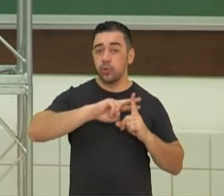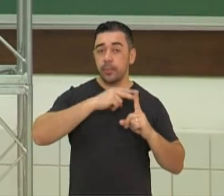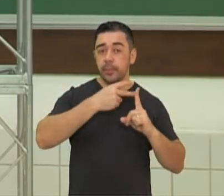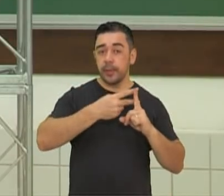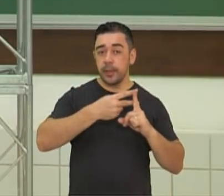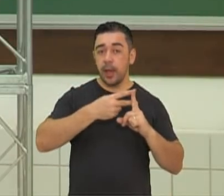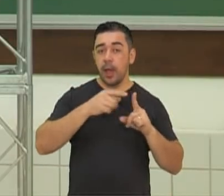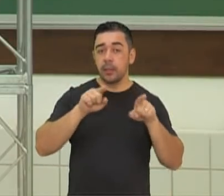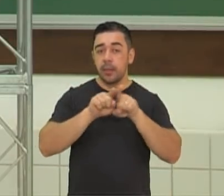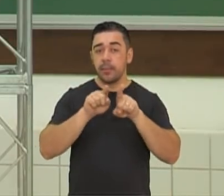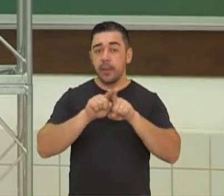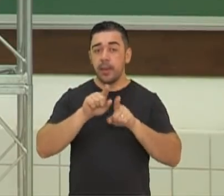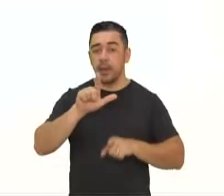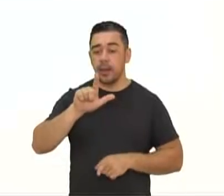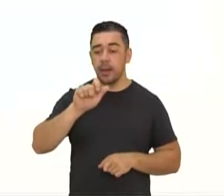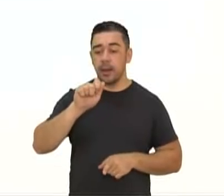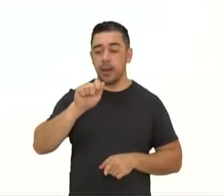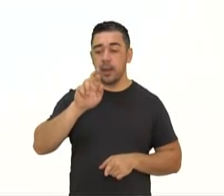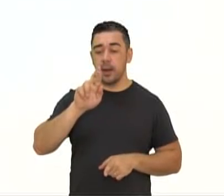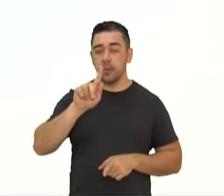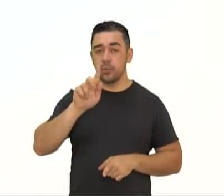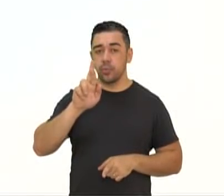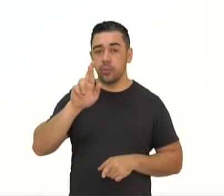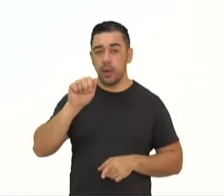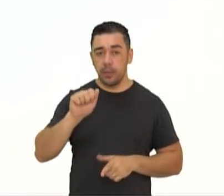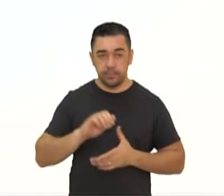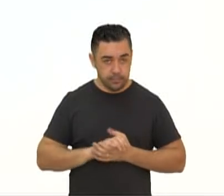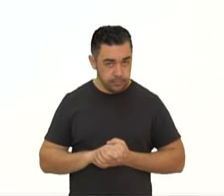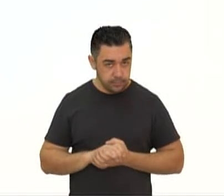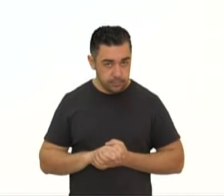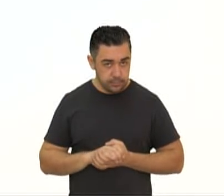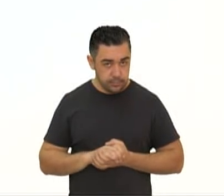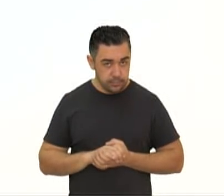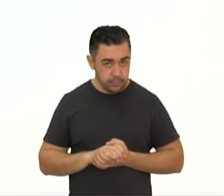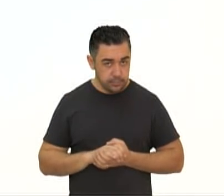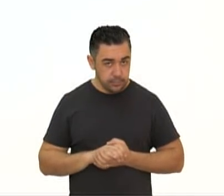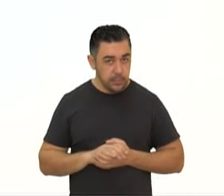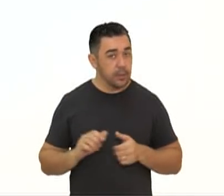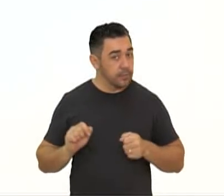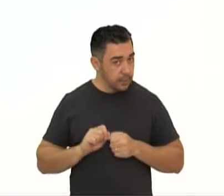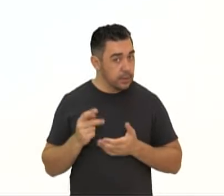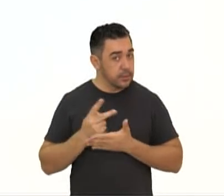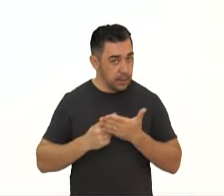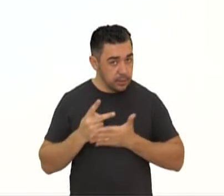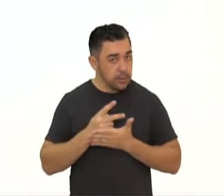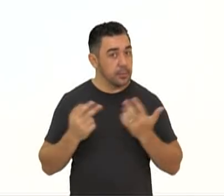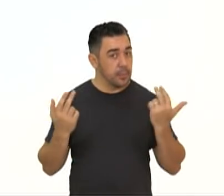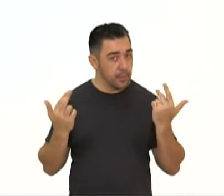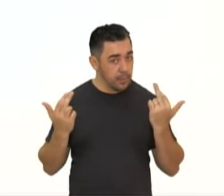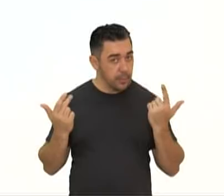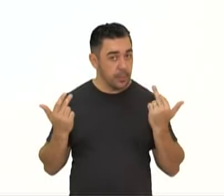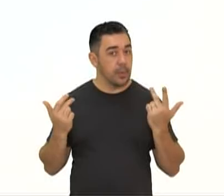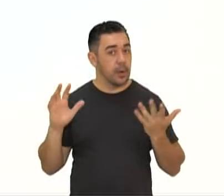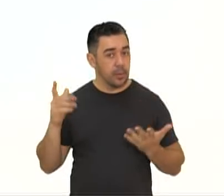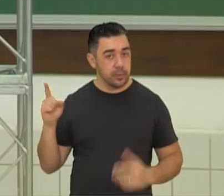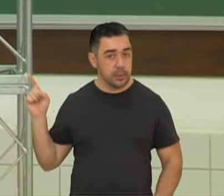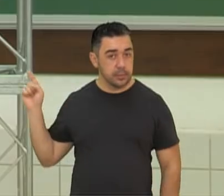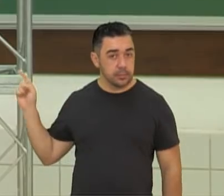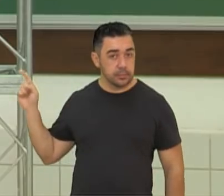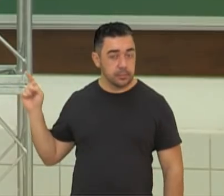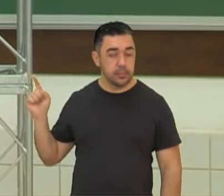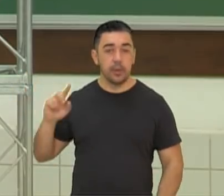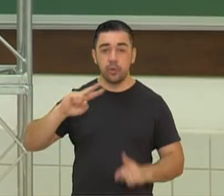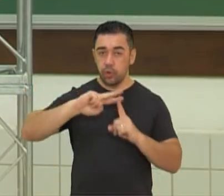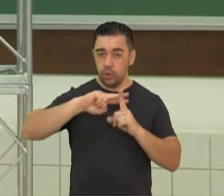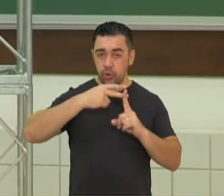largura. O que acontece se a gente duplicar a largura? Eu fiz um desenho no quadro também com essa mesma situação. Duplicando